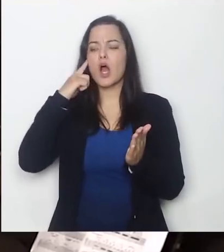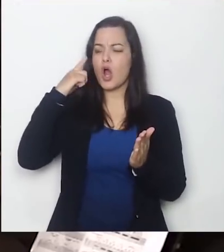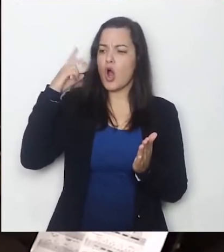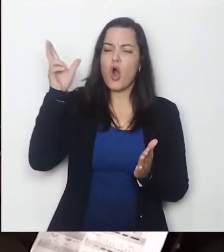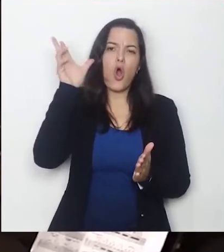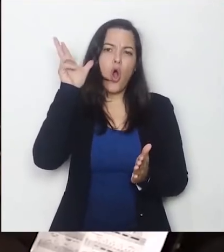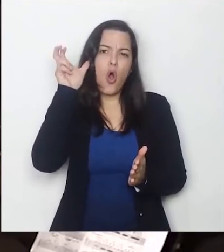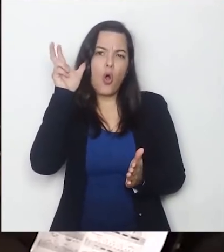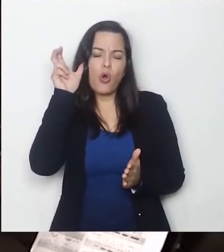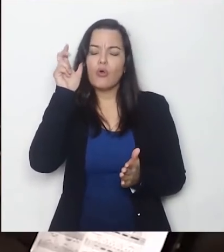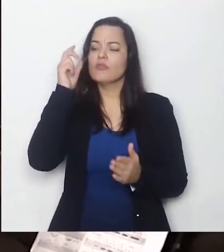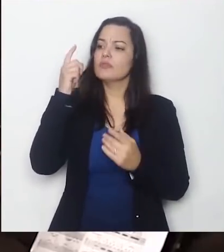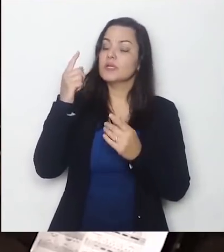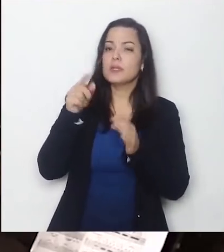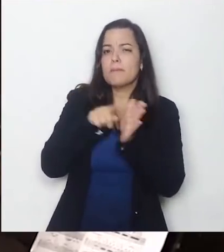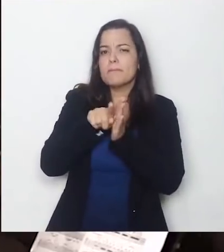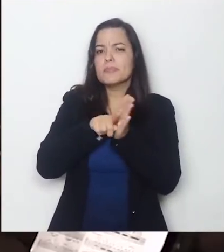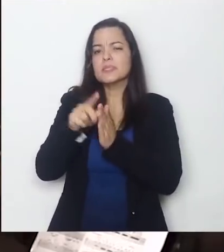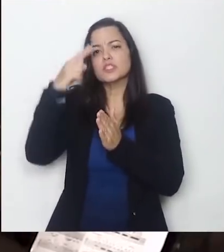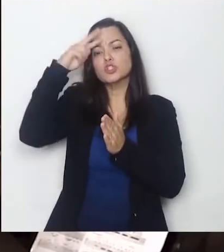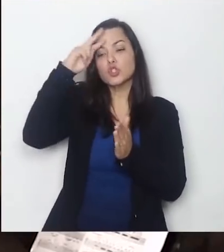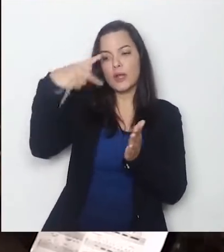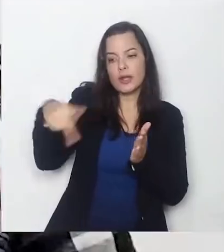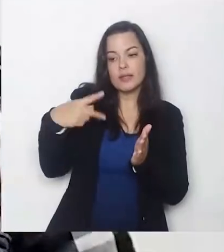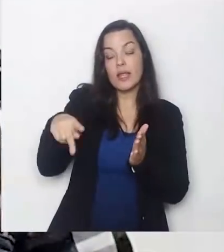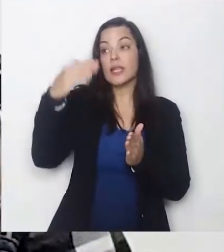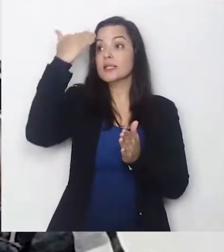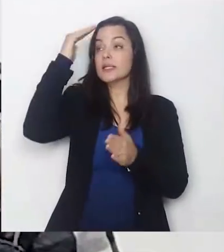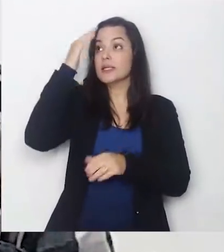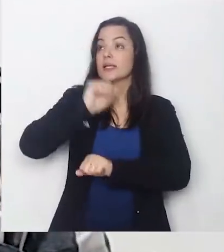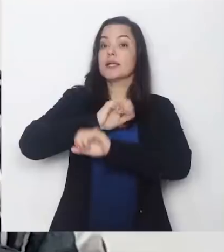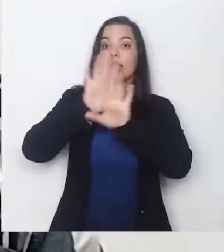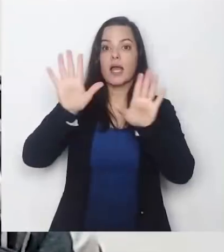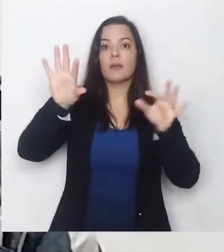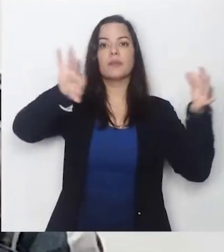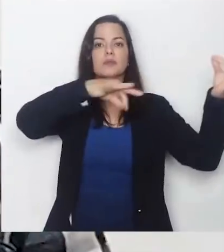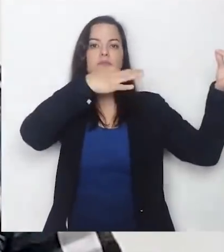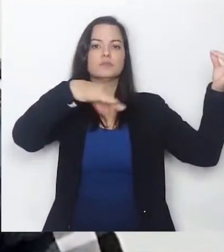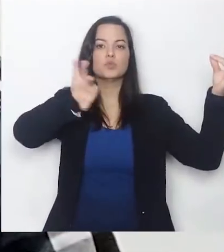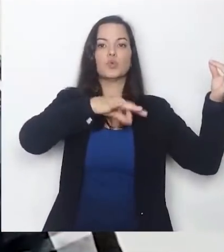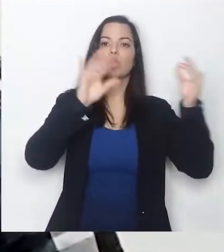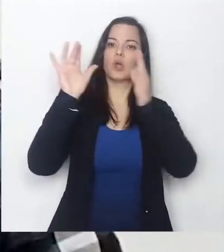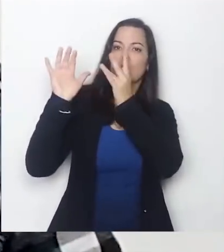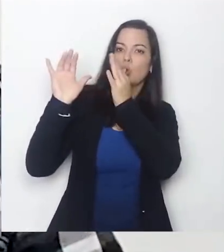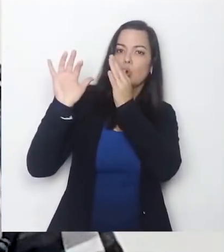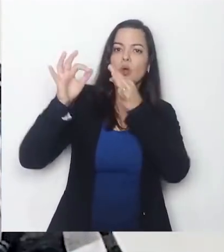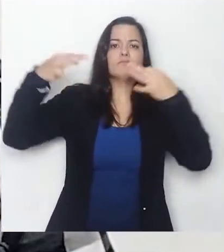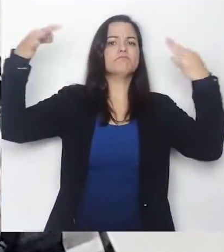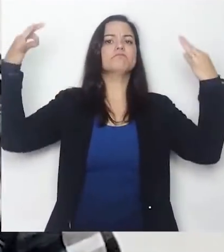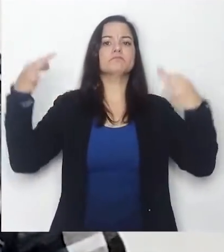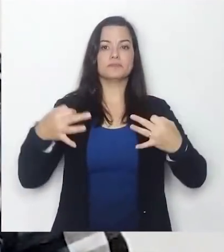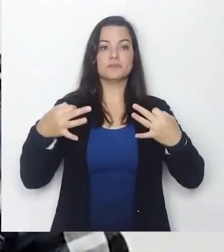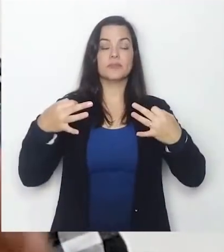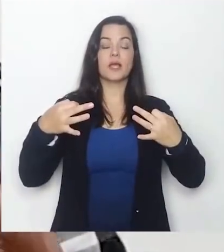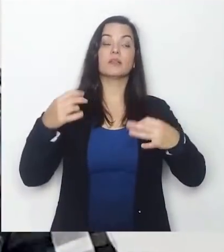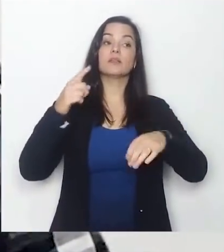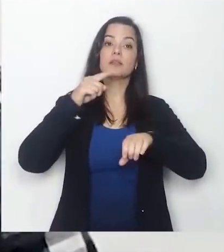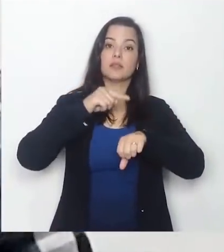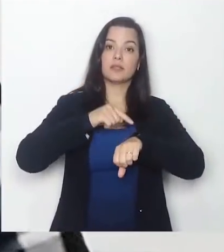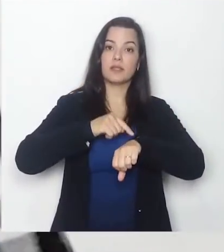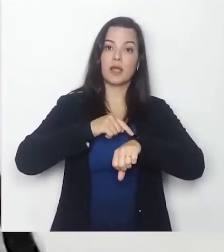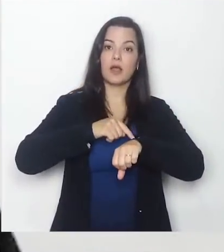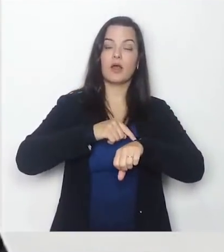daquela música, pesquisar a história dela até entender, para que possam tocar da melhor forma possível durante o ensaio e